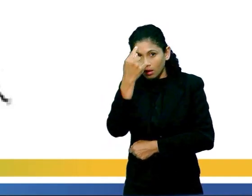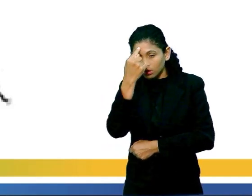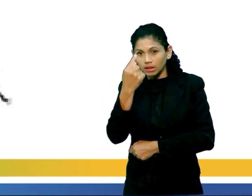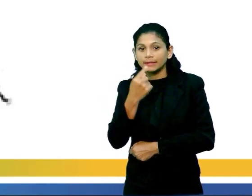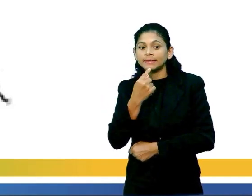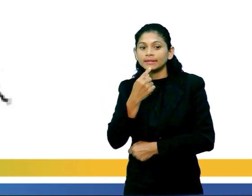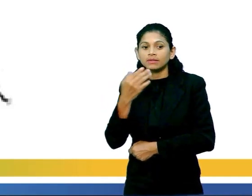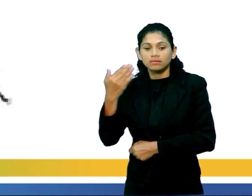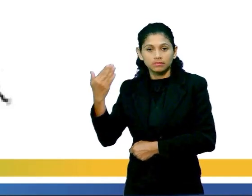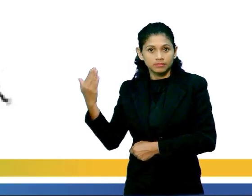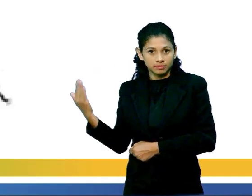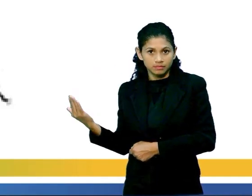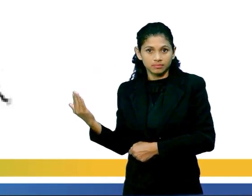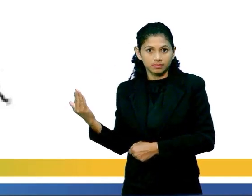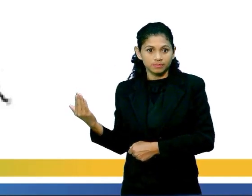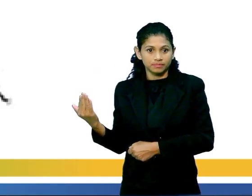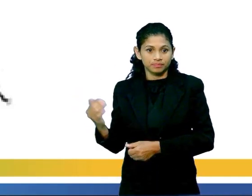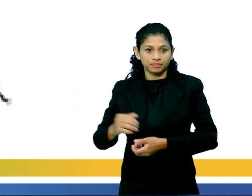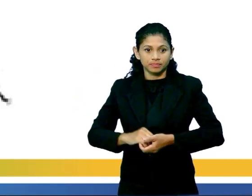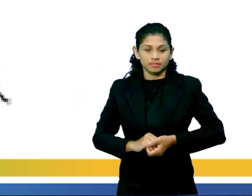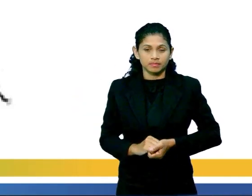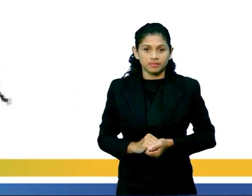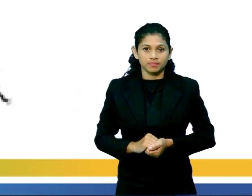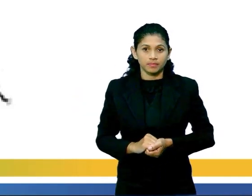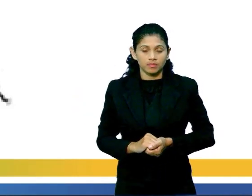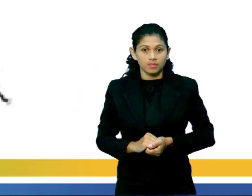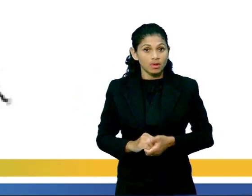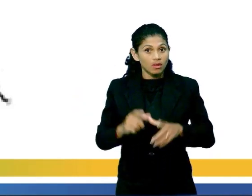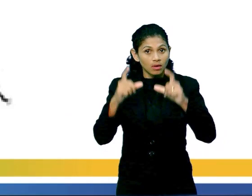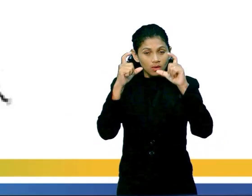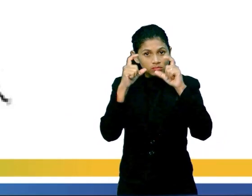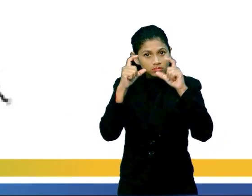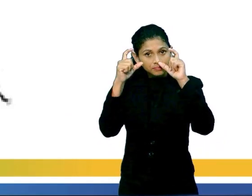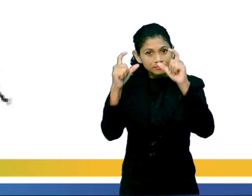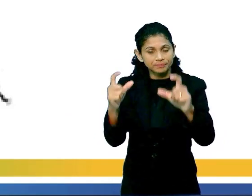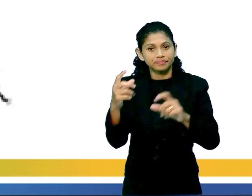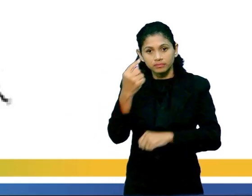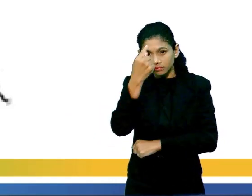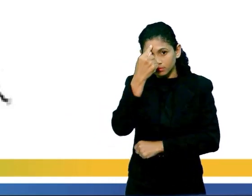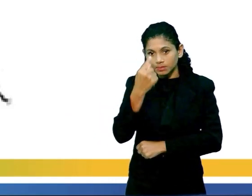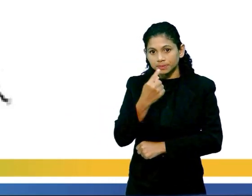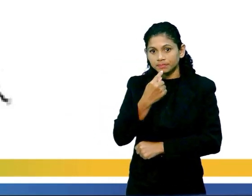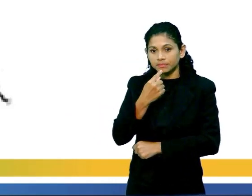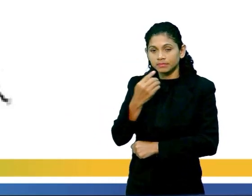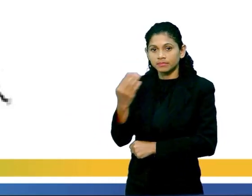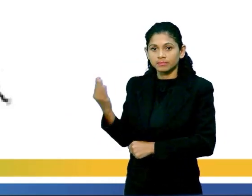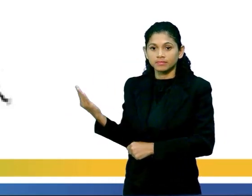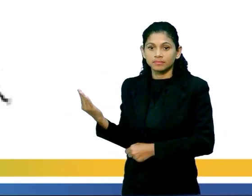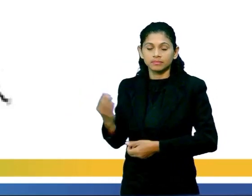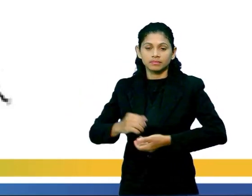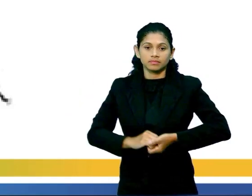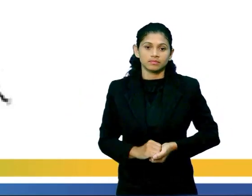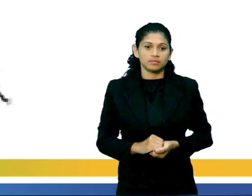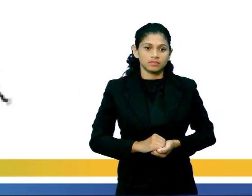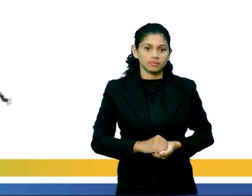de 25 metros. Vamos observar bem essa figura. Ele está no